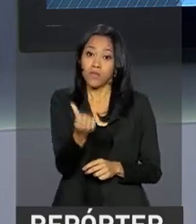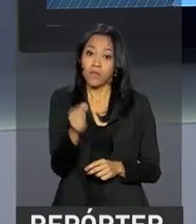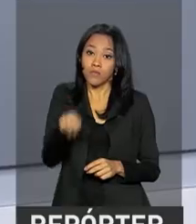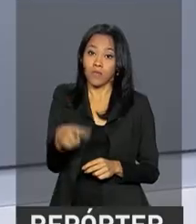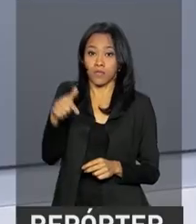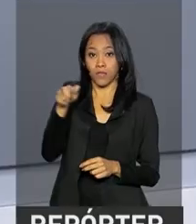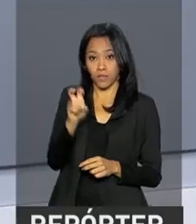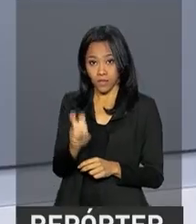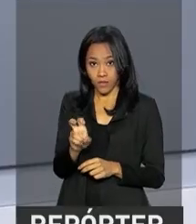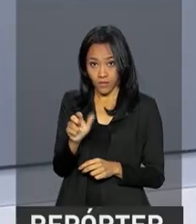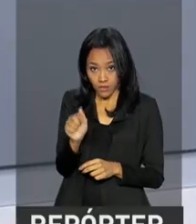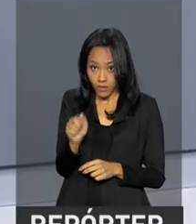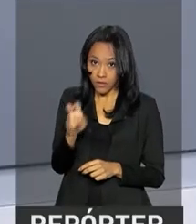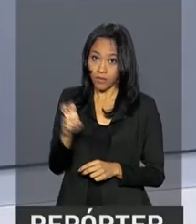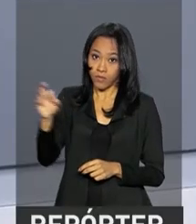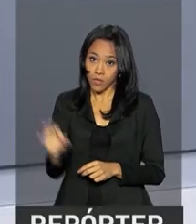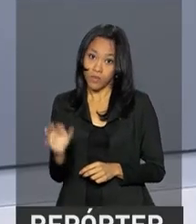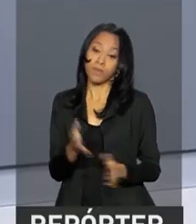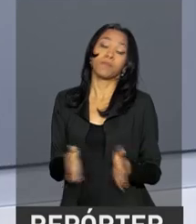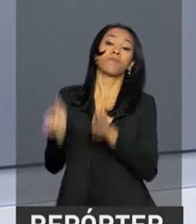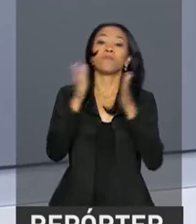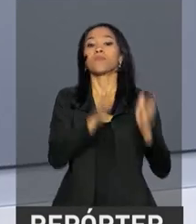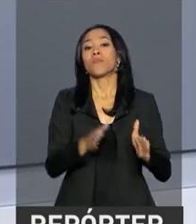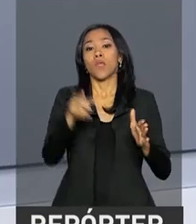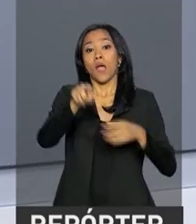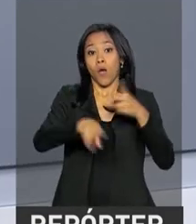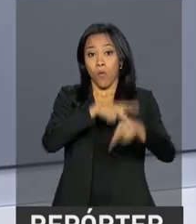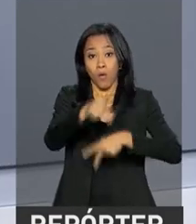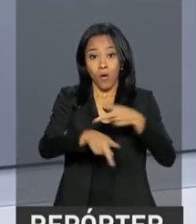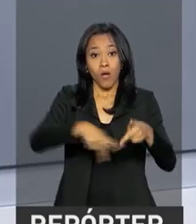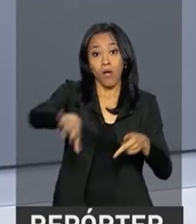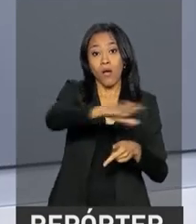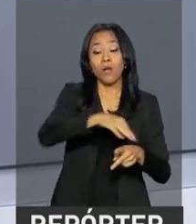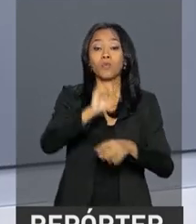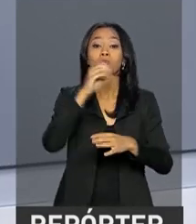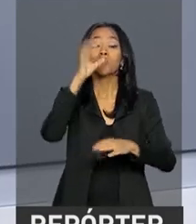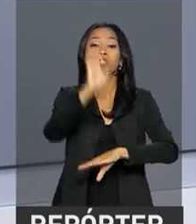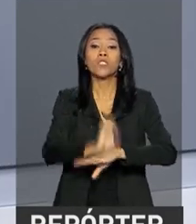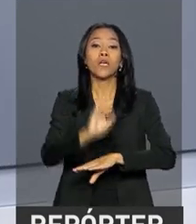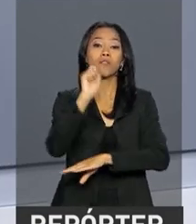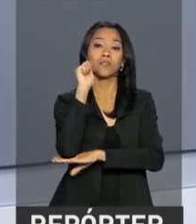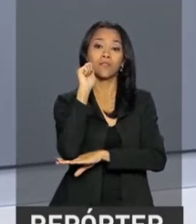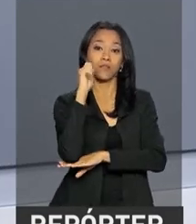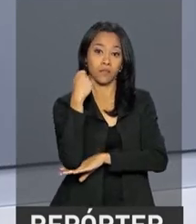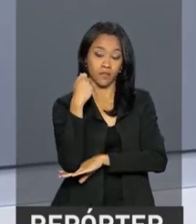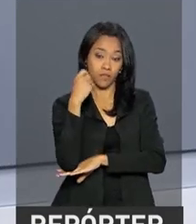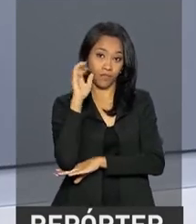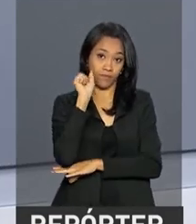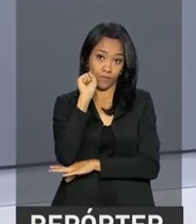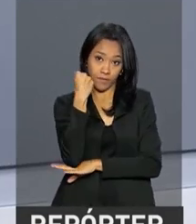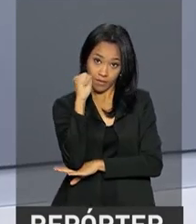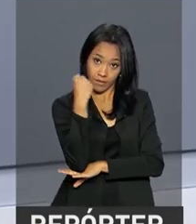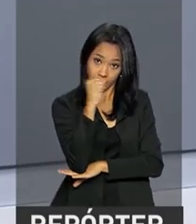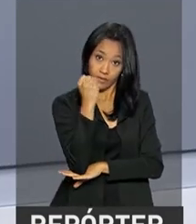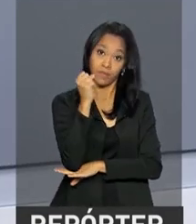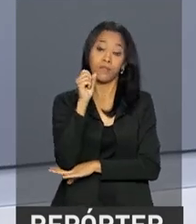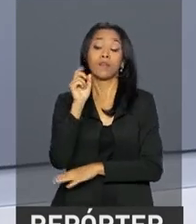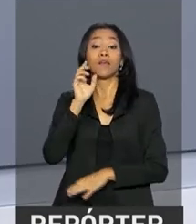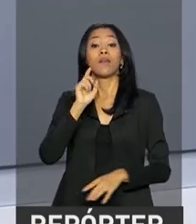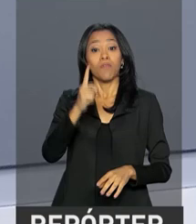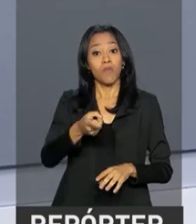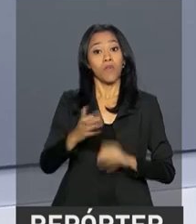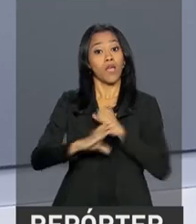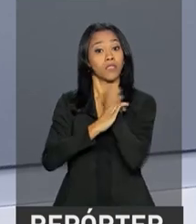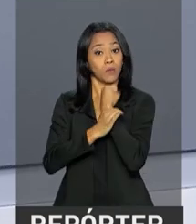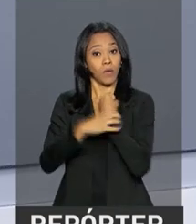6,75%. A população de Aracaju, em Sergipe, vai ter mais acesso a transporte público. O recurso para as obras foi garantido